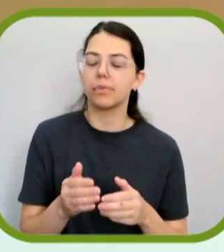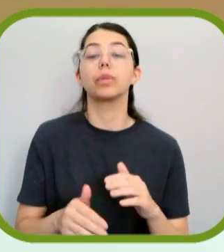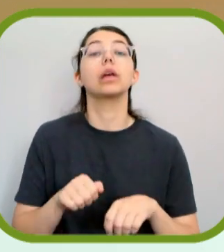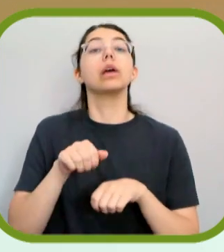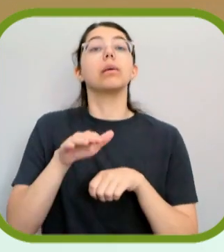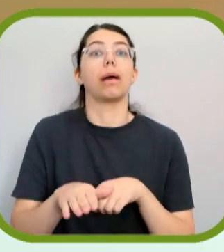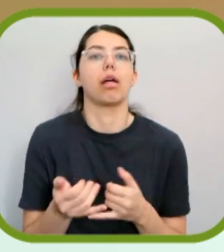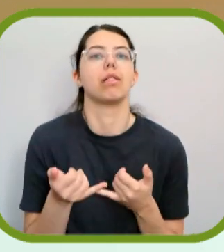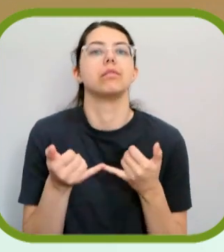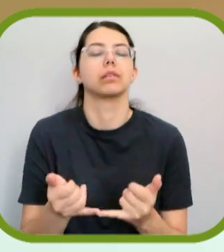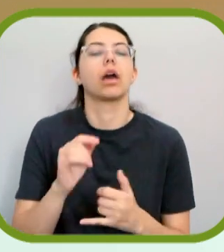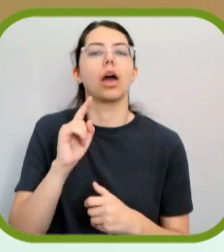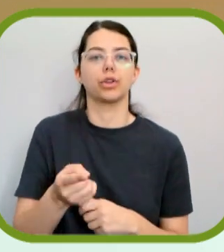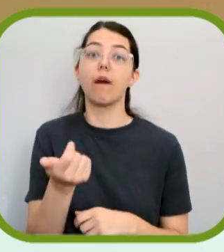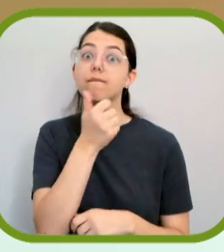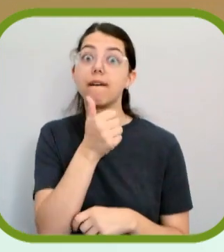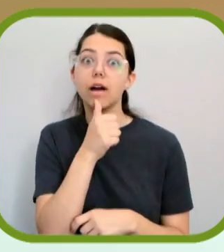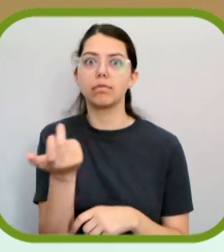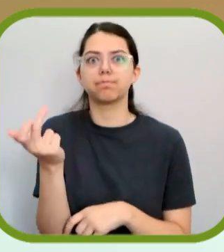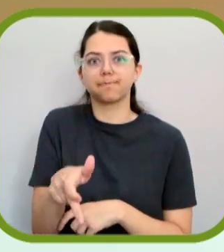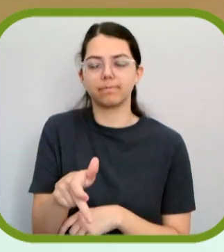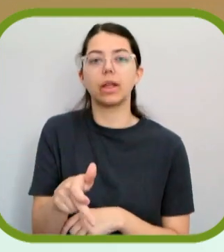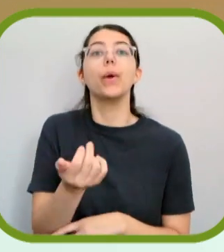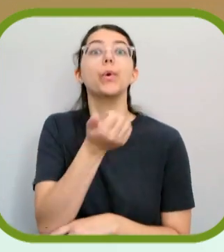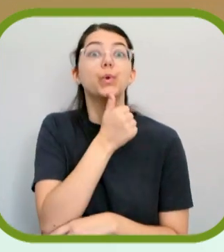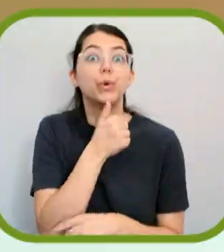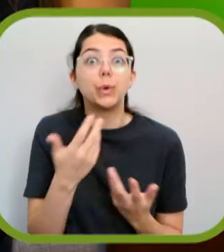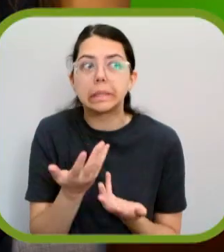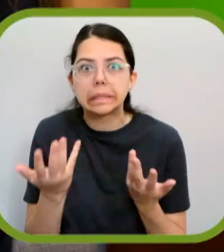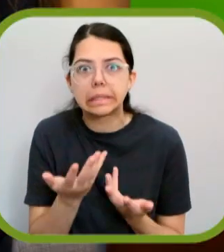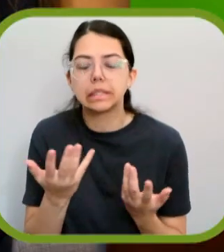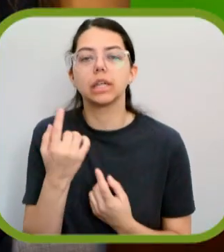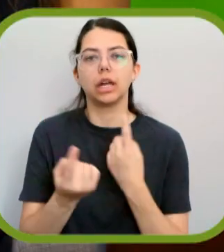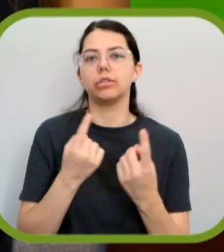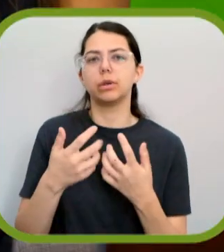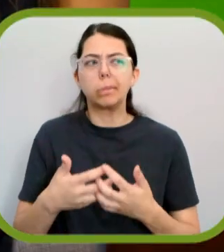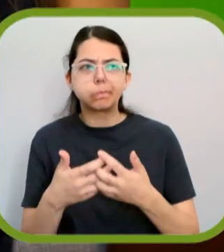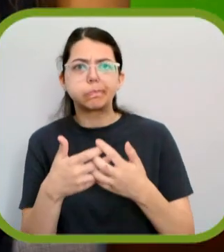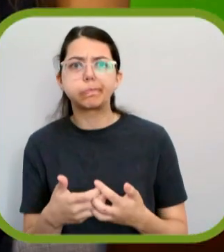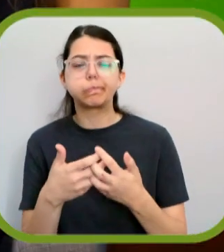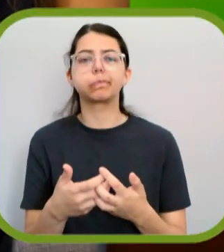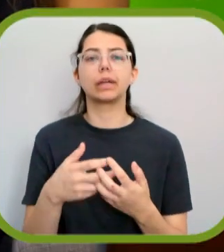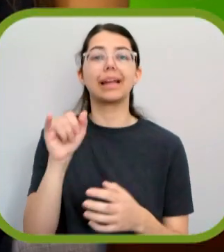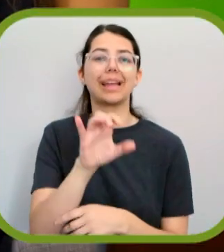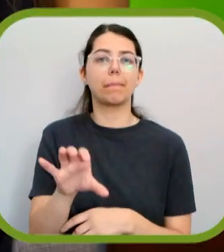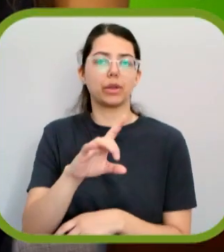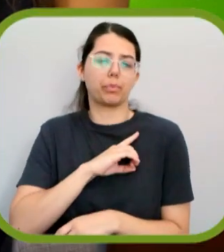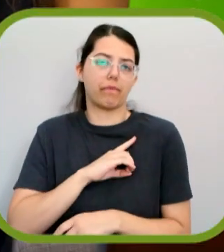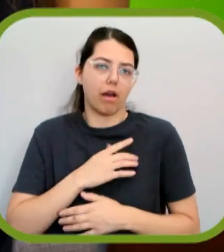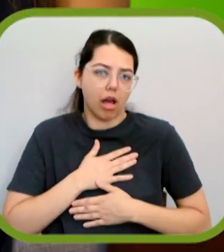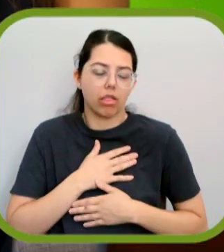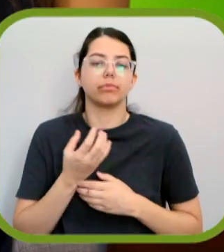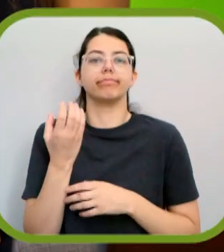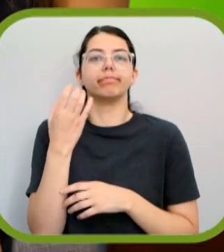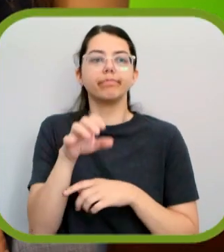saber interpretar isso também. E o passo a seguir é saberem, quando existe uma situação de violência, o que fazer. Que muitas vezes também fica um bocadinho na